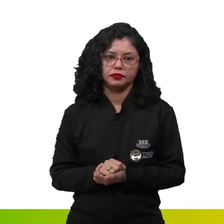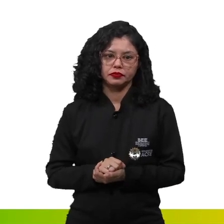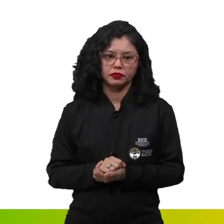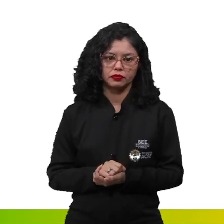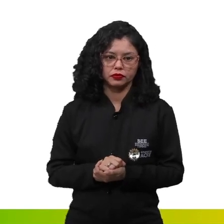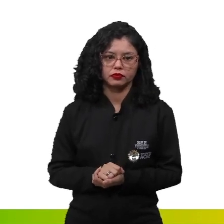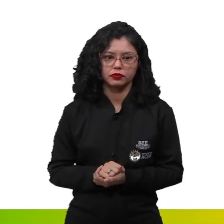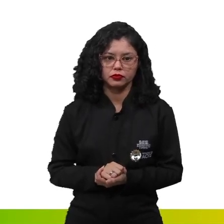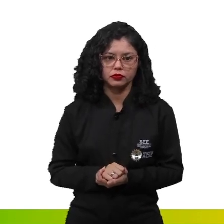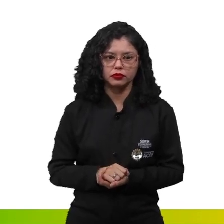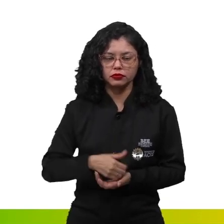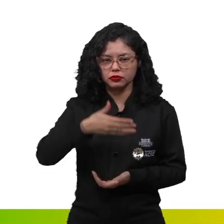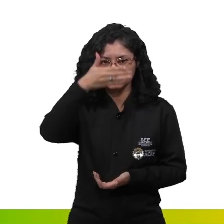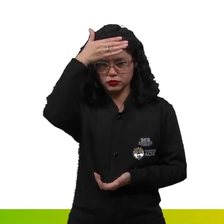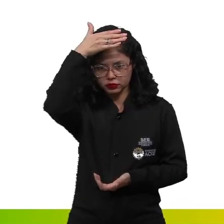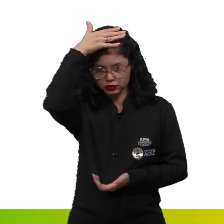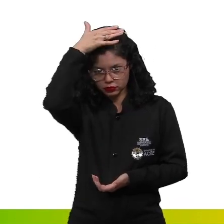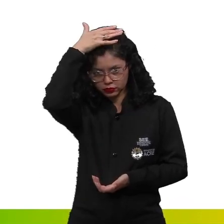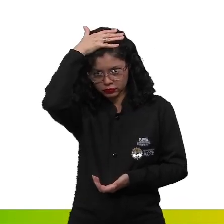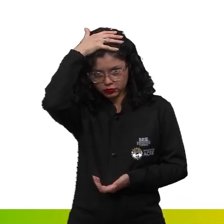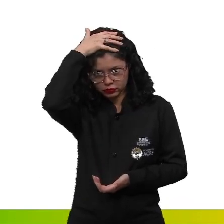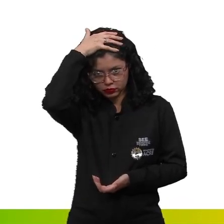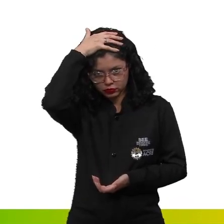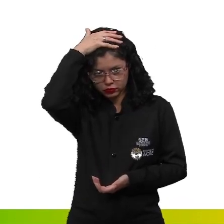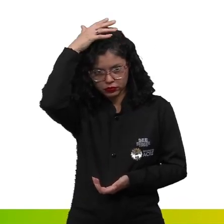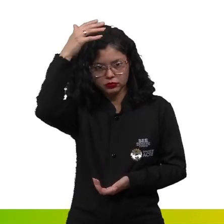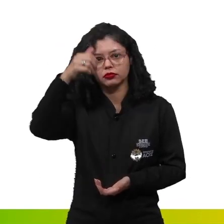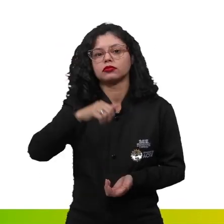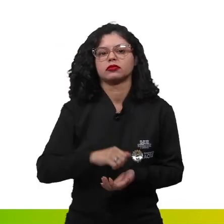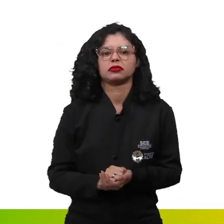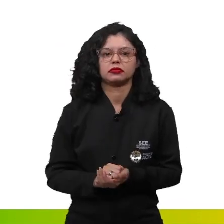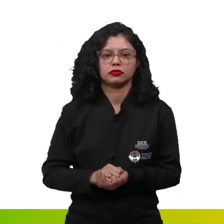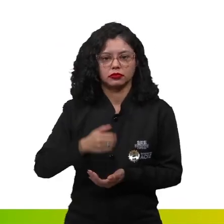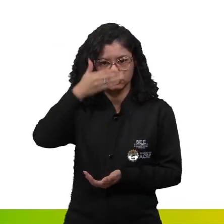primeiro falar do encéfalo, que aqui está o cerebelo